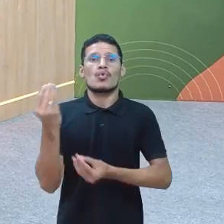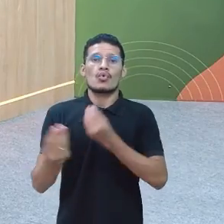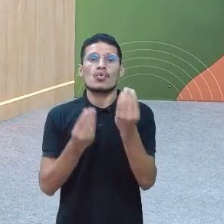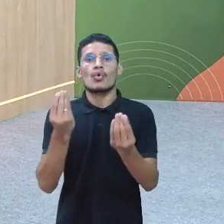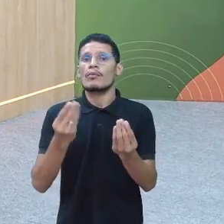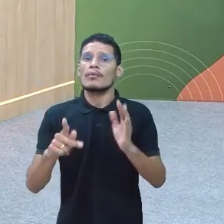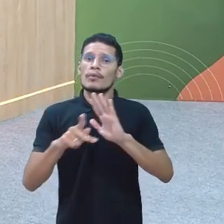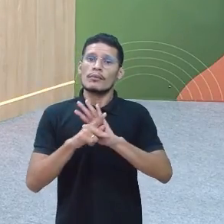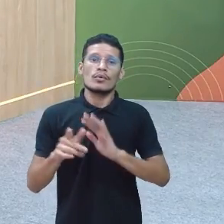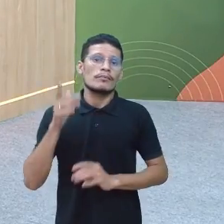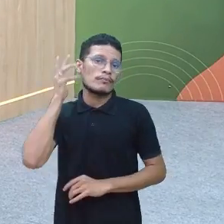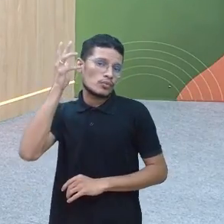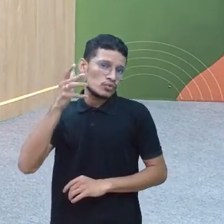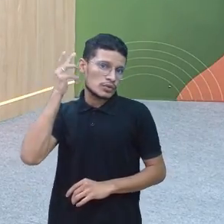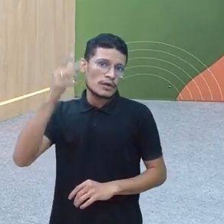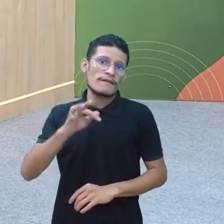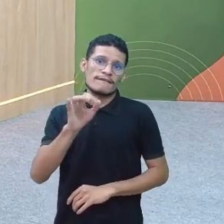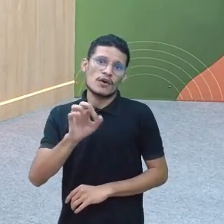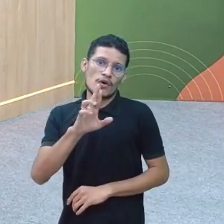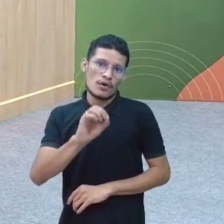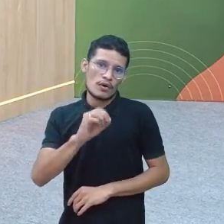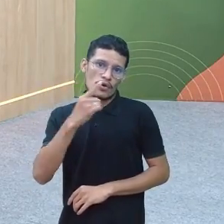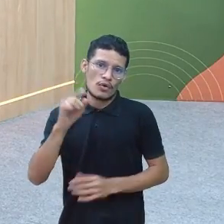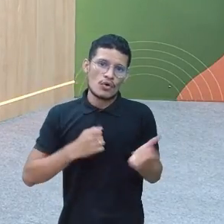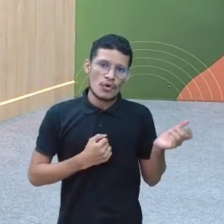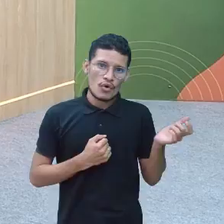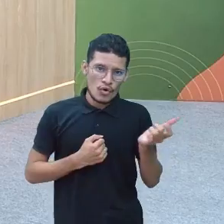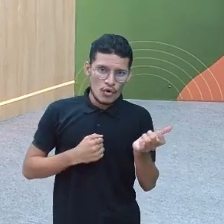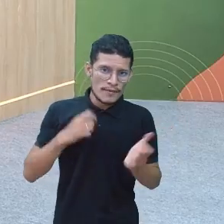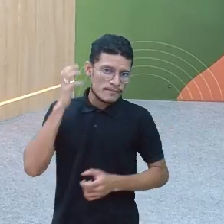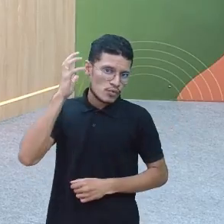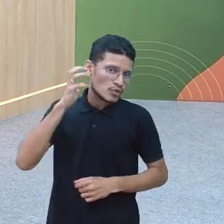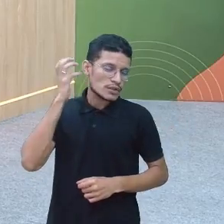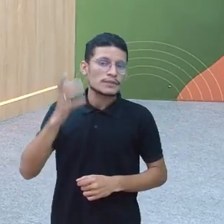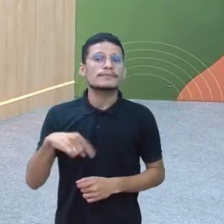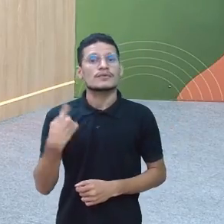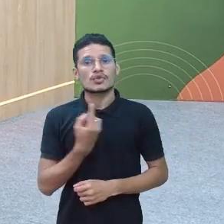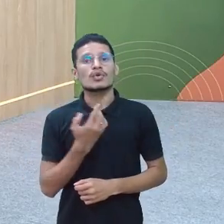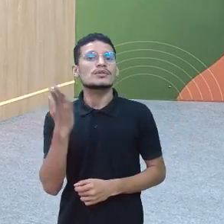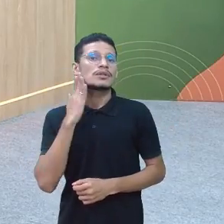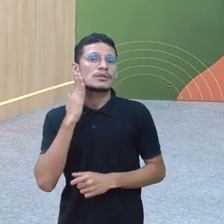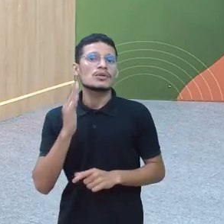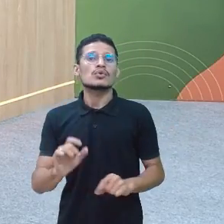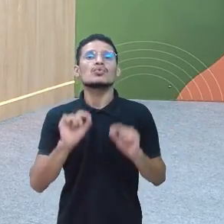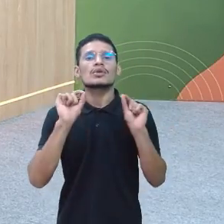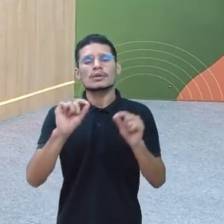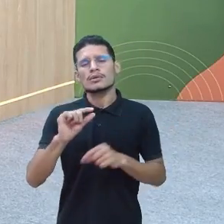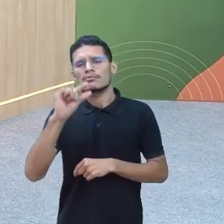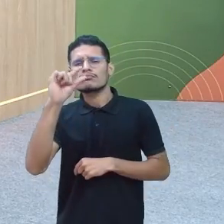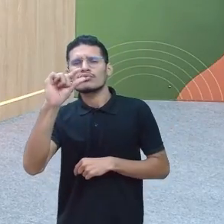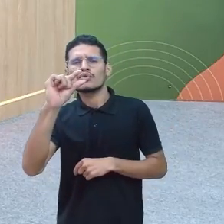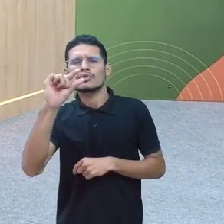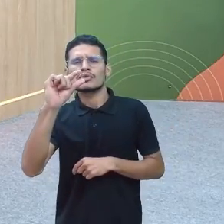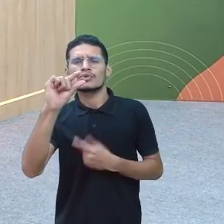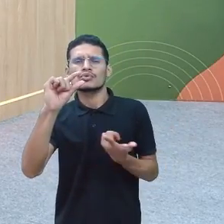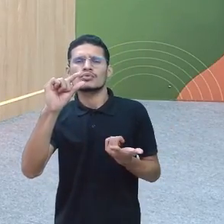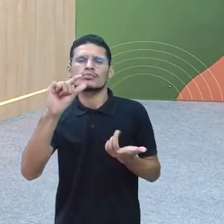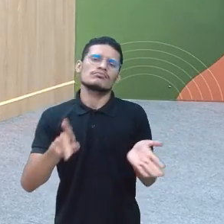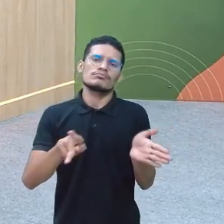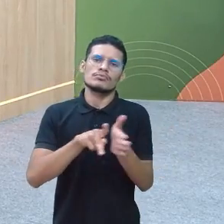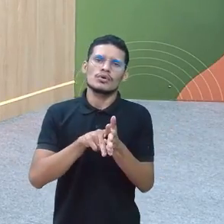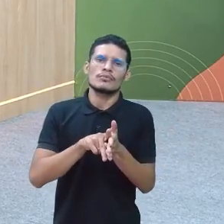a sonoridade do ritmo forró, da música, né? E aí a gente vai ver um pouquinho